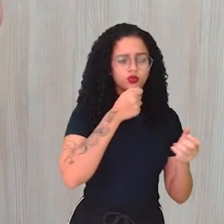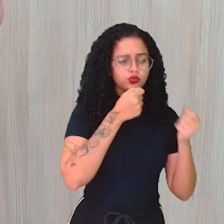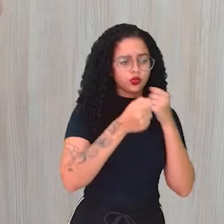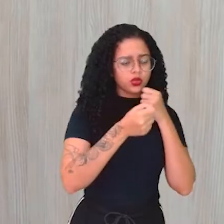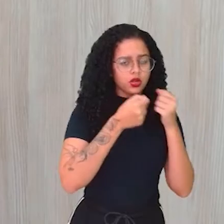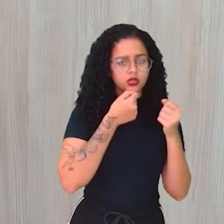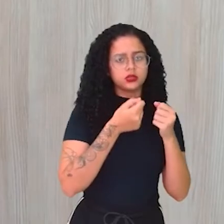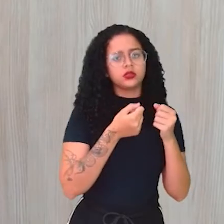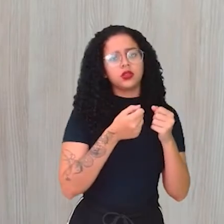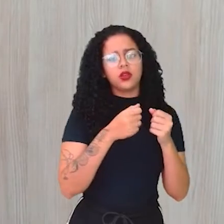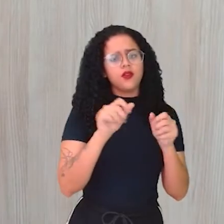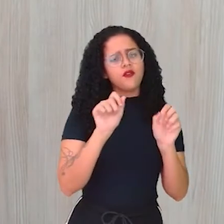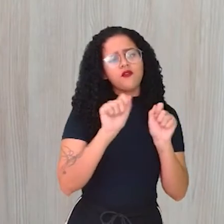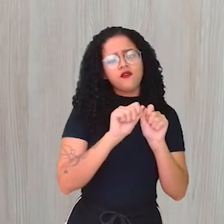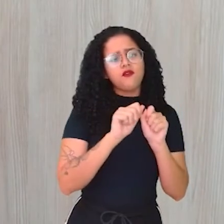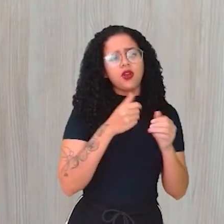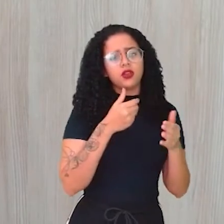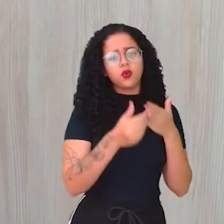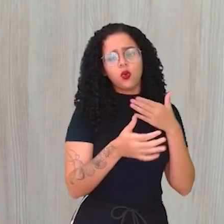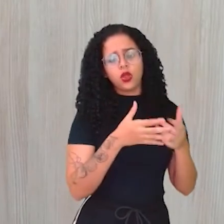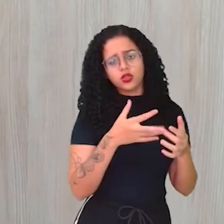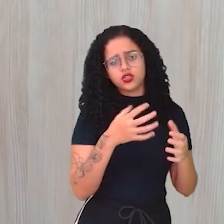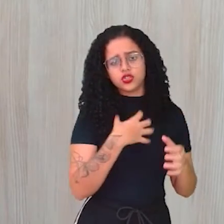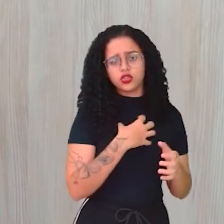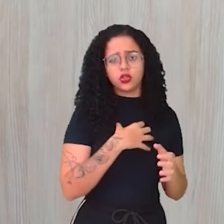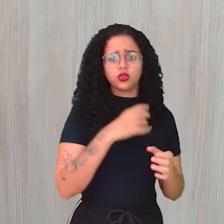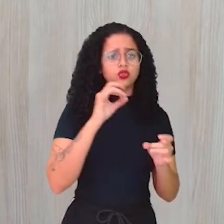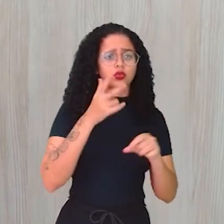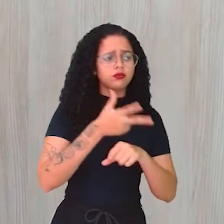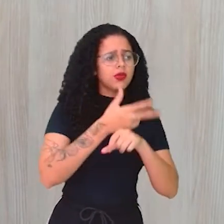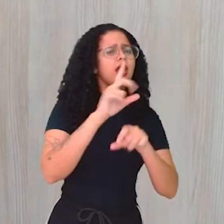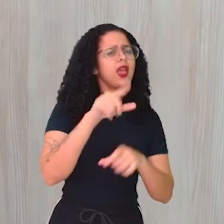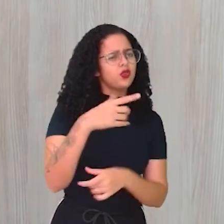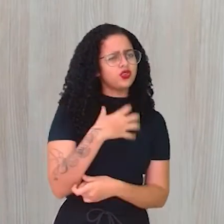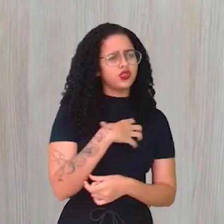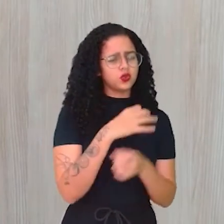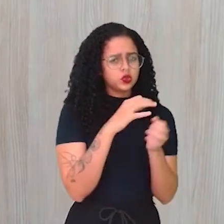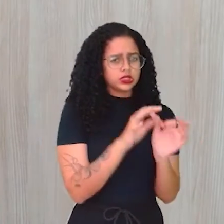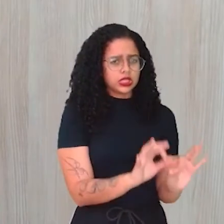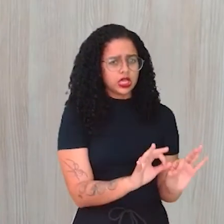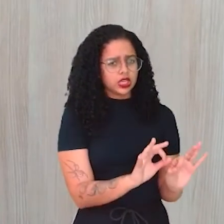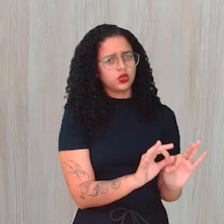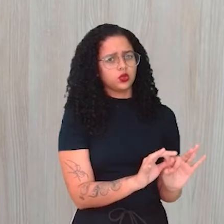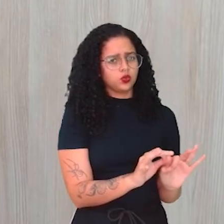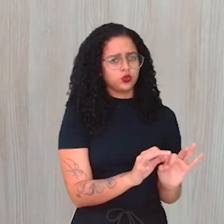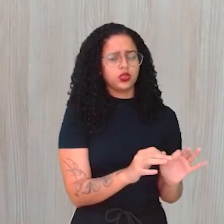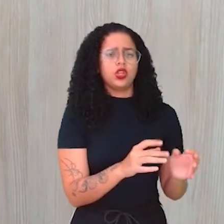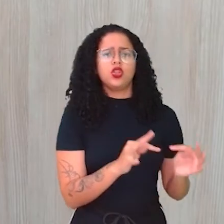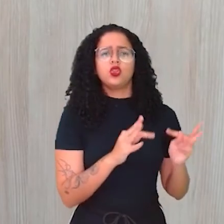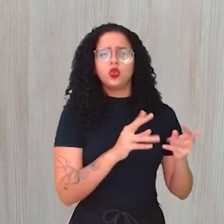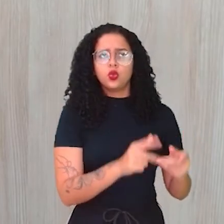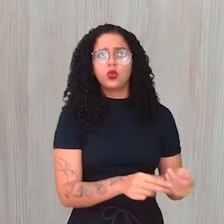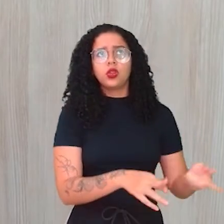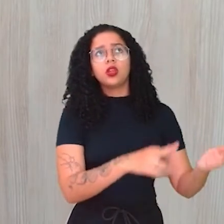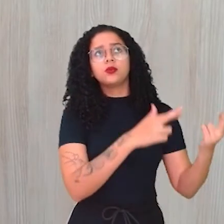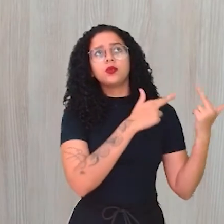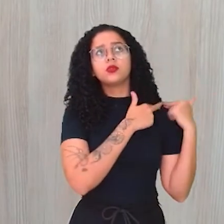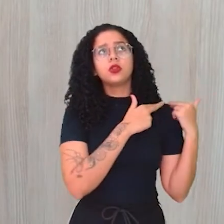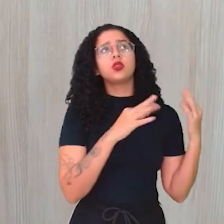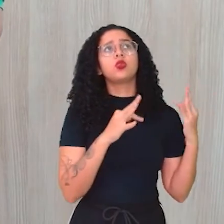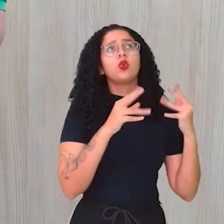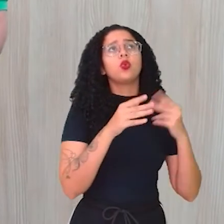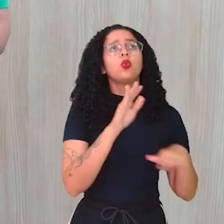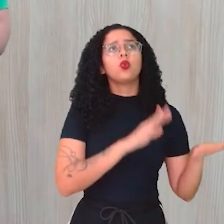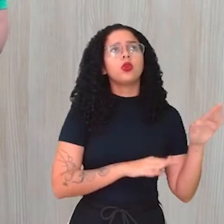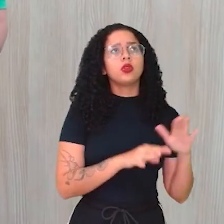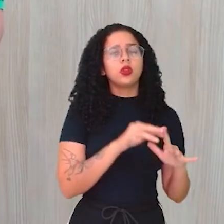elas noticiaram daquele jeito. Será que é da forma correta? Será que com toda a responsabilidade e com todo o cuidado para que a